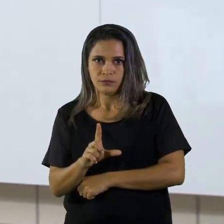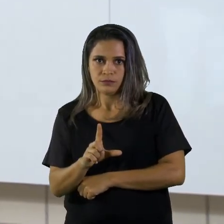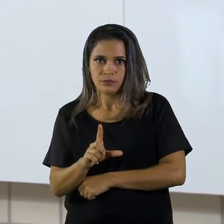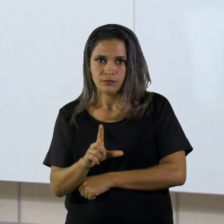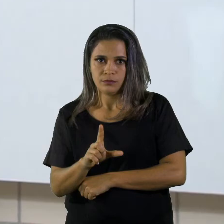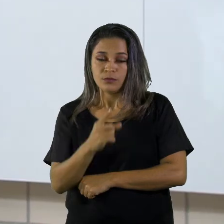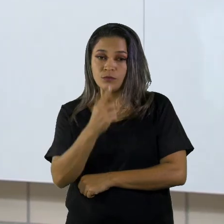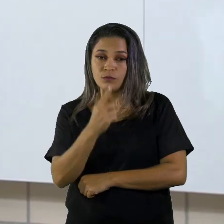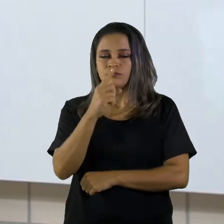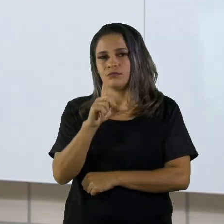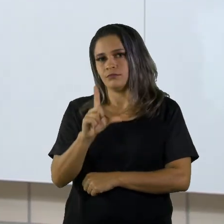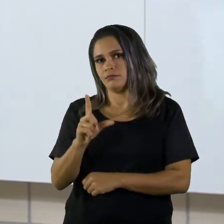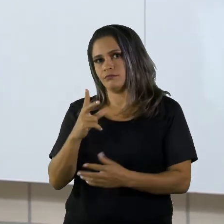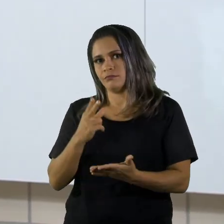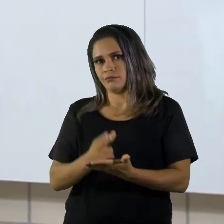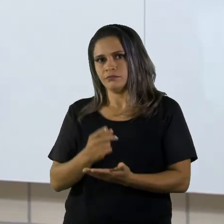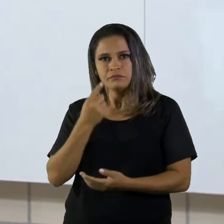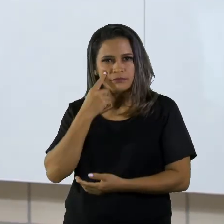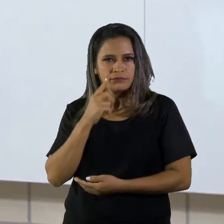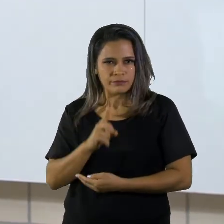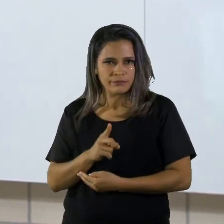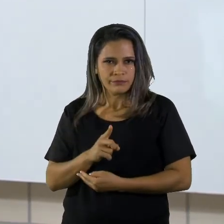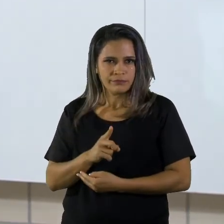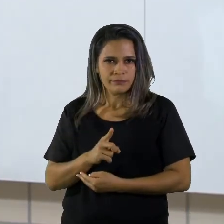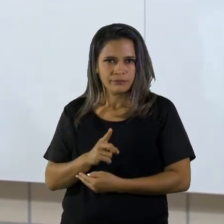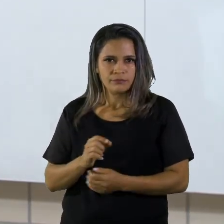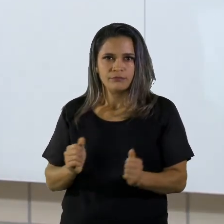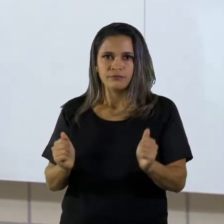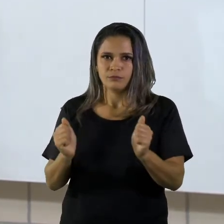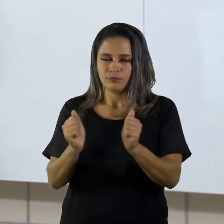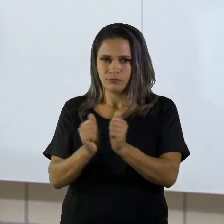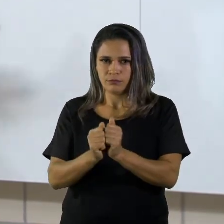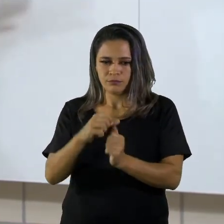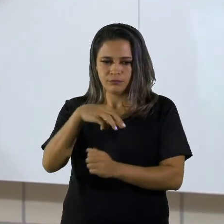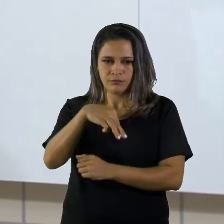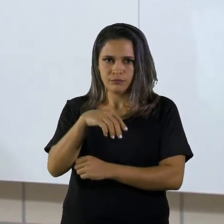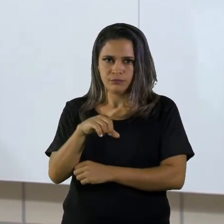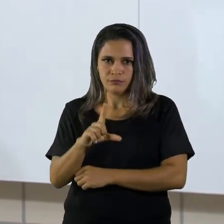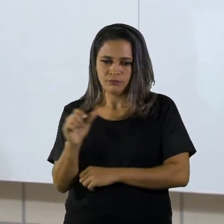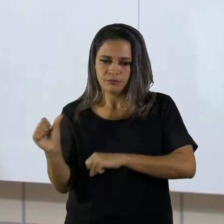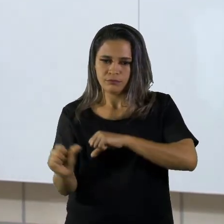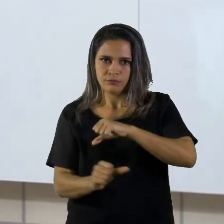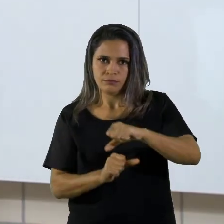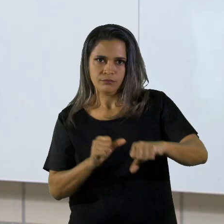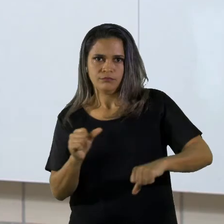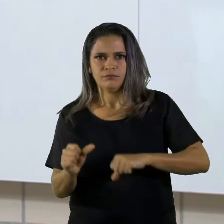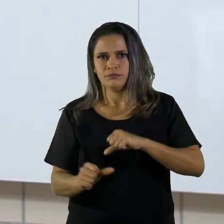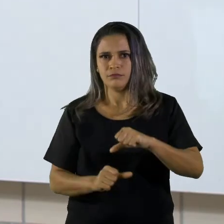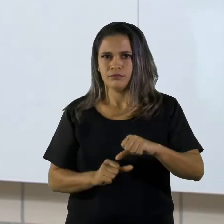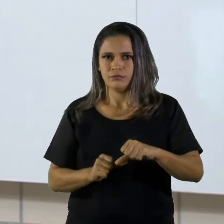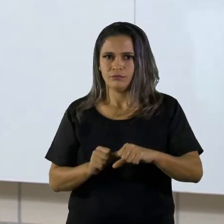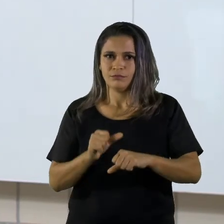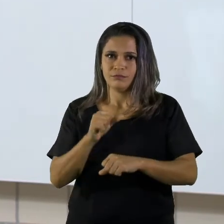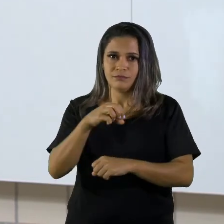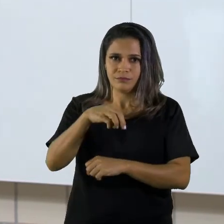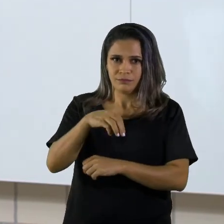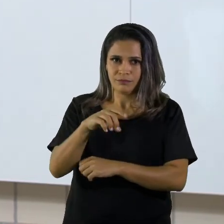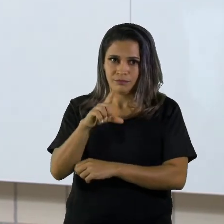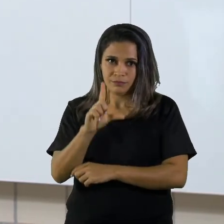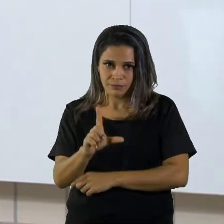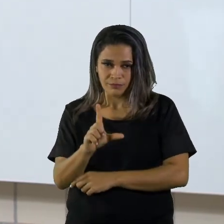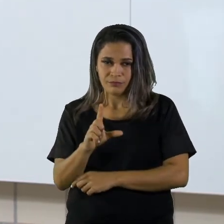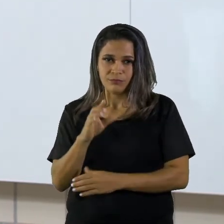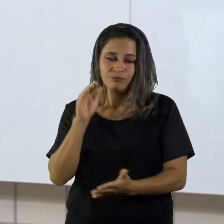dá 1 litro. Você viu, pessoal? Nós juntamos o mililitro, transformamos tudo em mililitros e